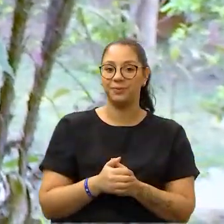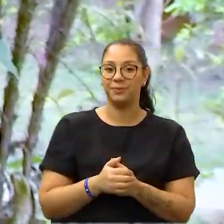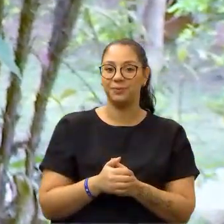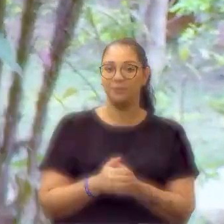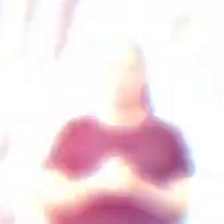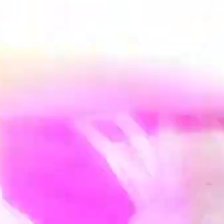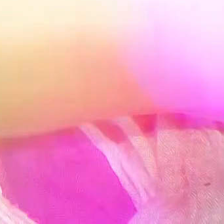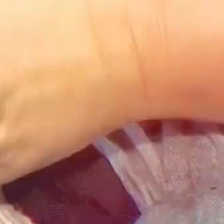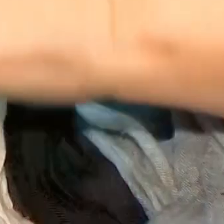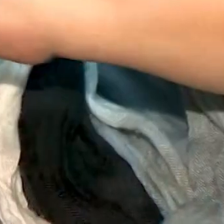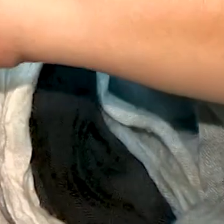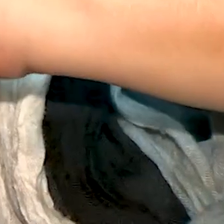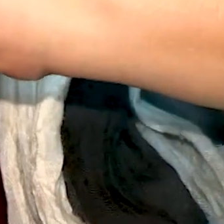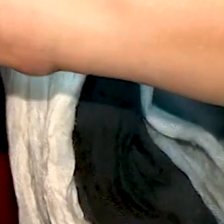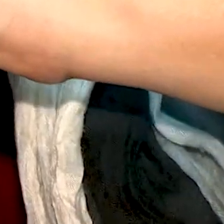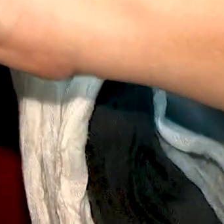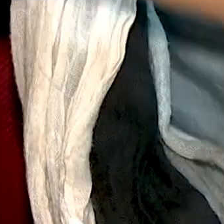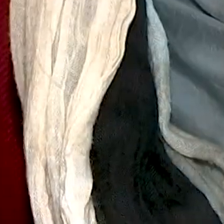gente, viu?